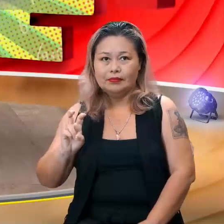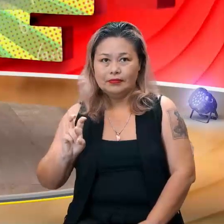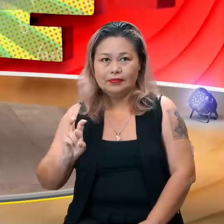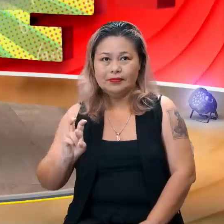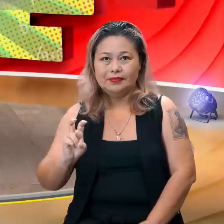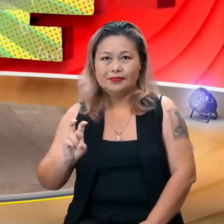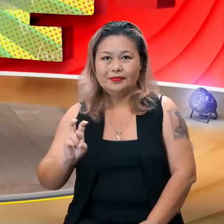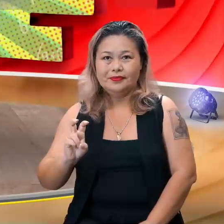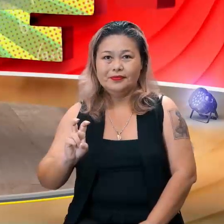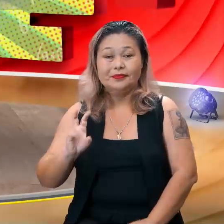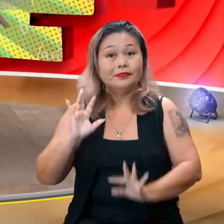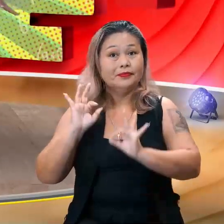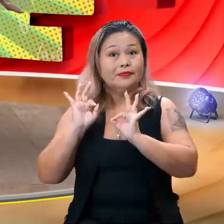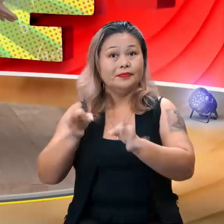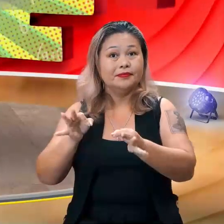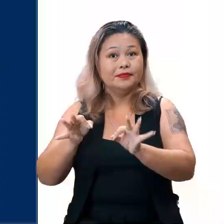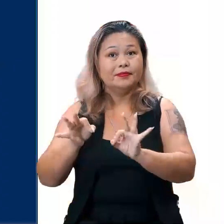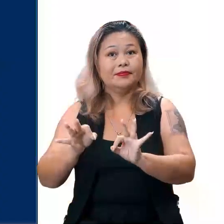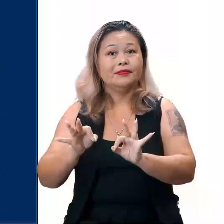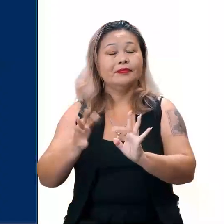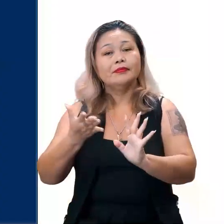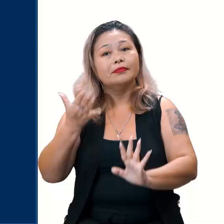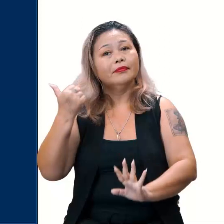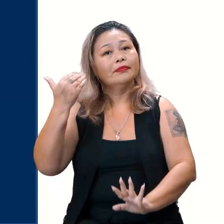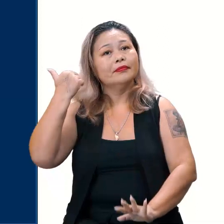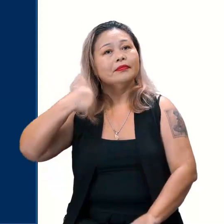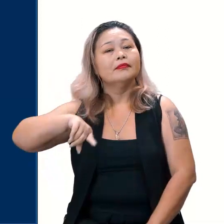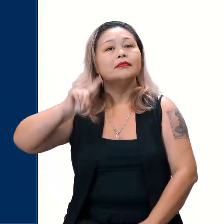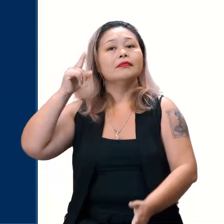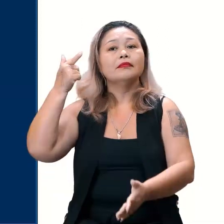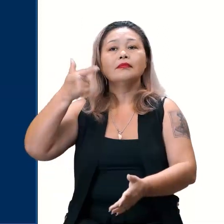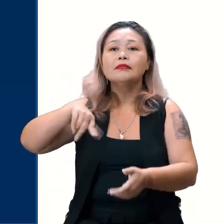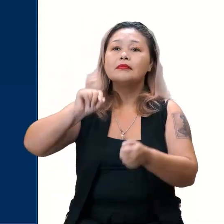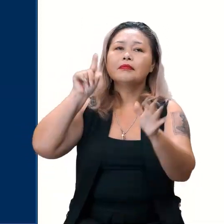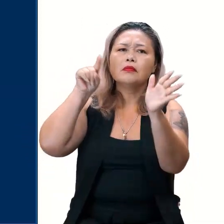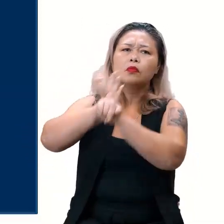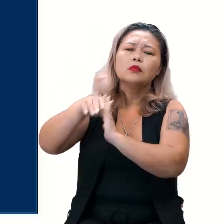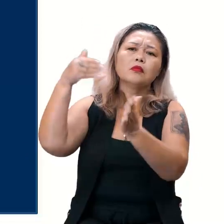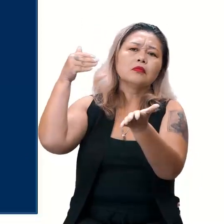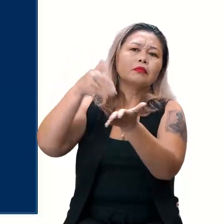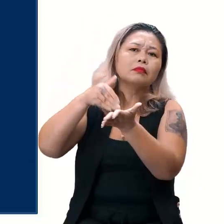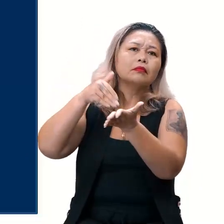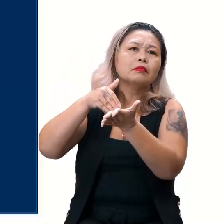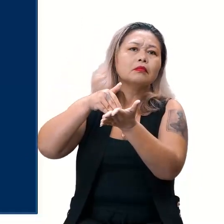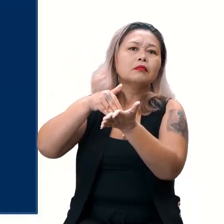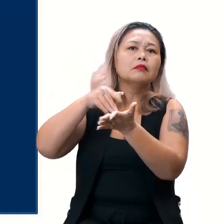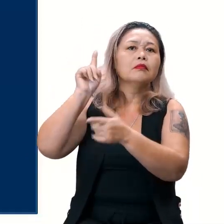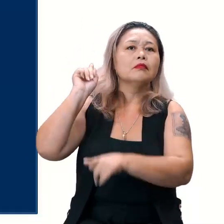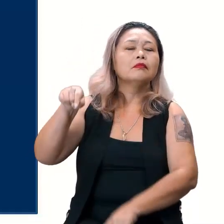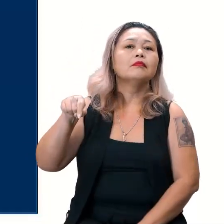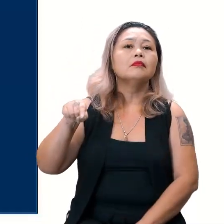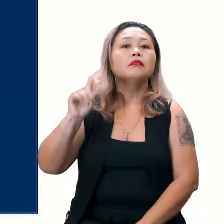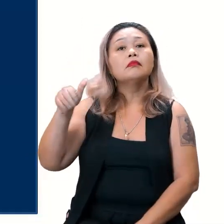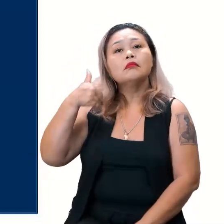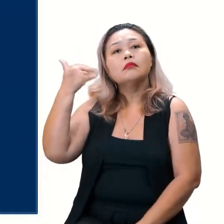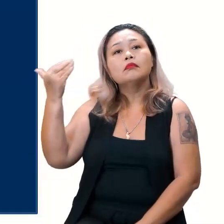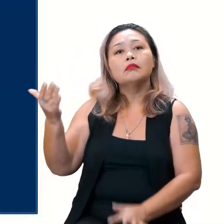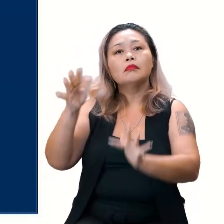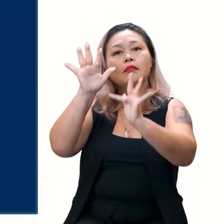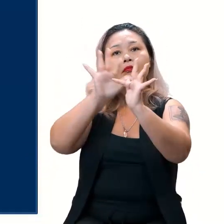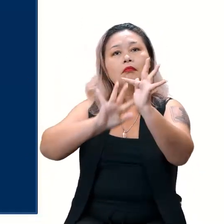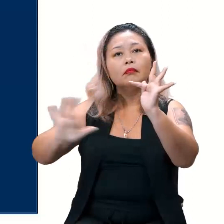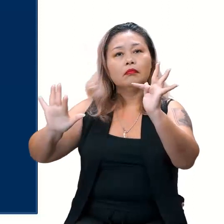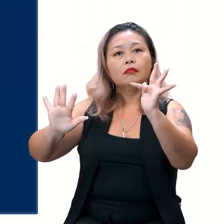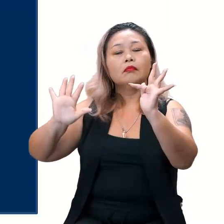0,05. Certinho? Certinho. Vamos lá, mais uma perguntinha, a última pergunta do nosso quiz da aula de hoje. Dada a